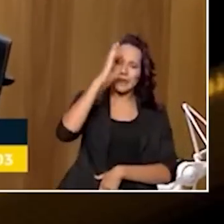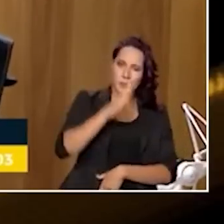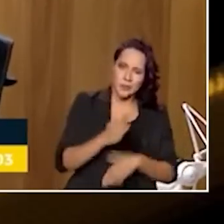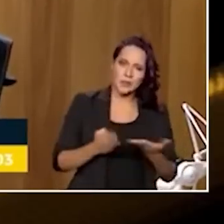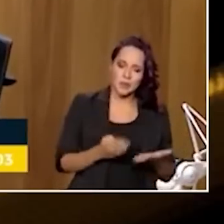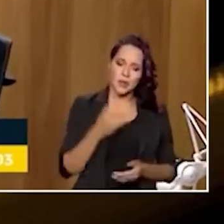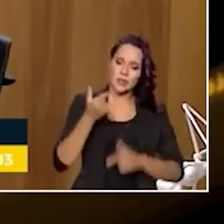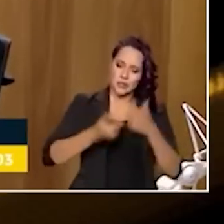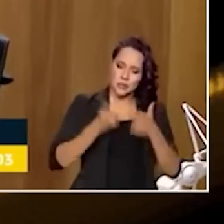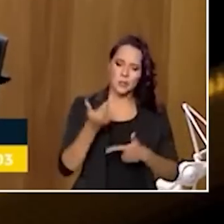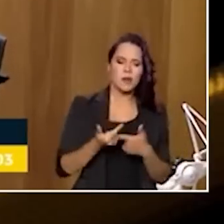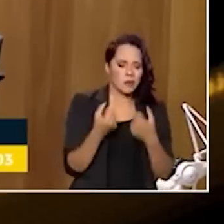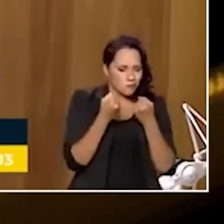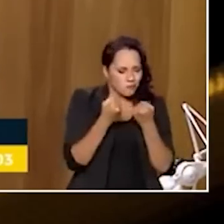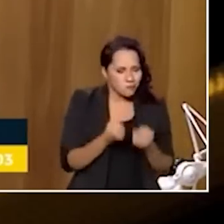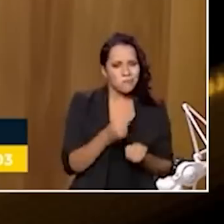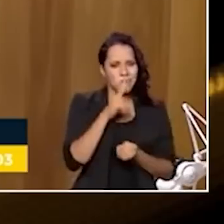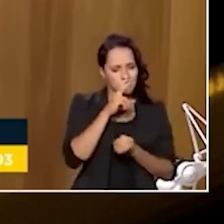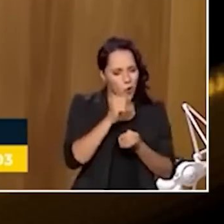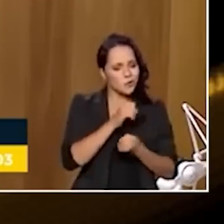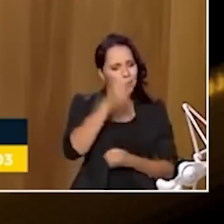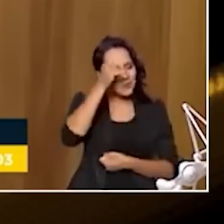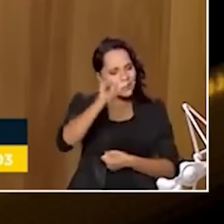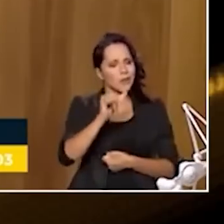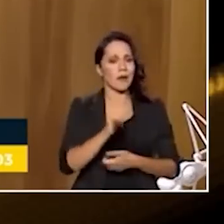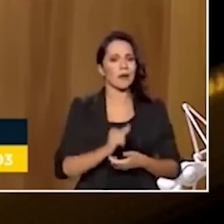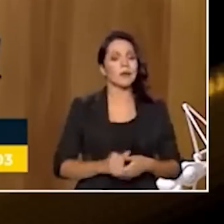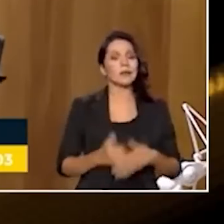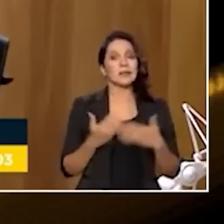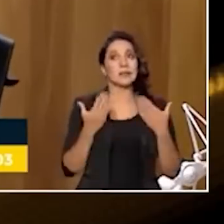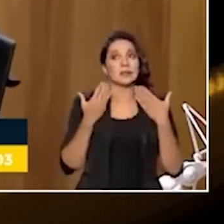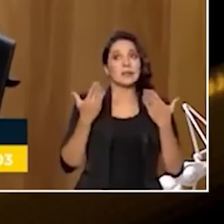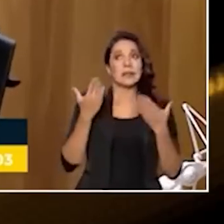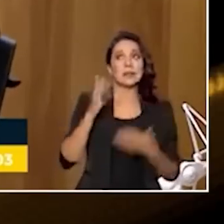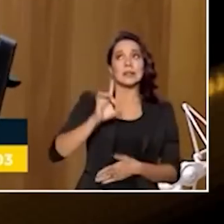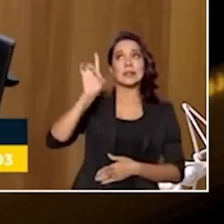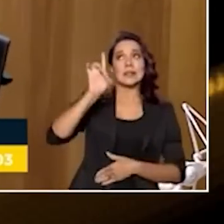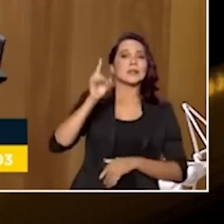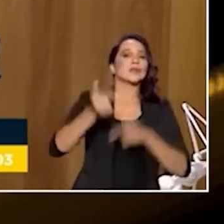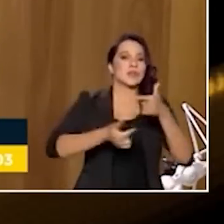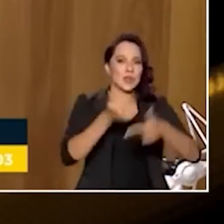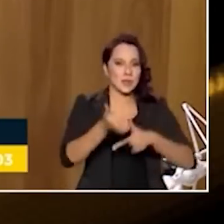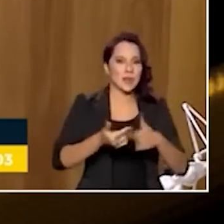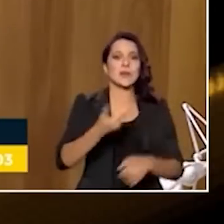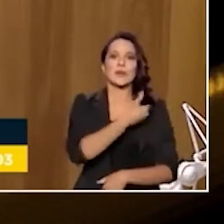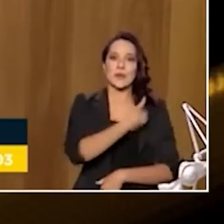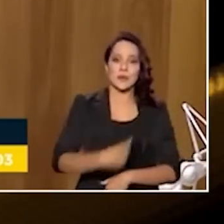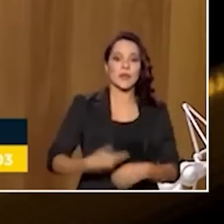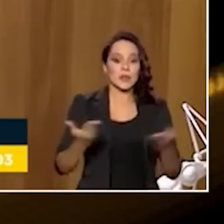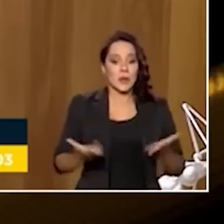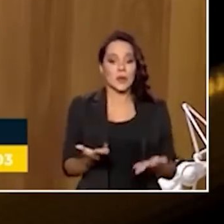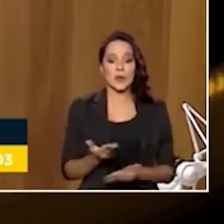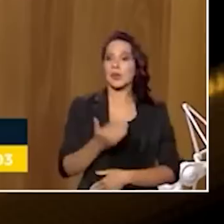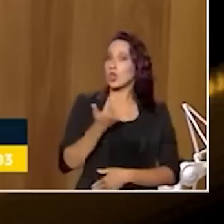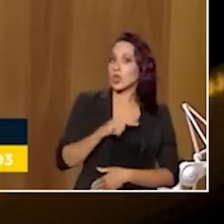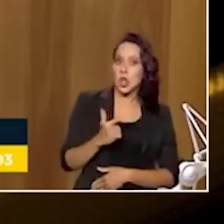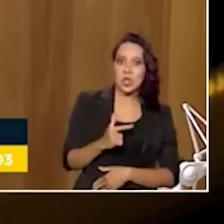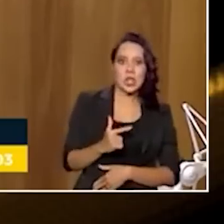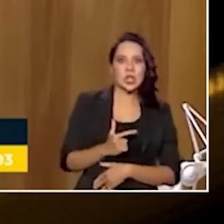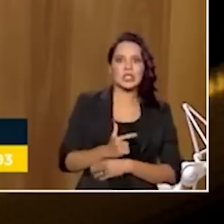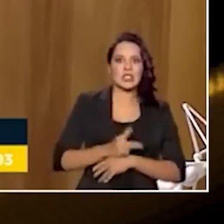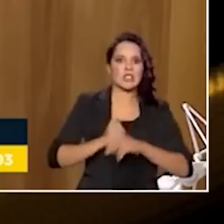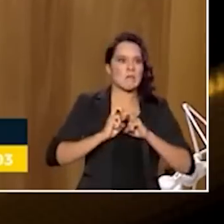mais tinha aquele tipo de documento se é que se é que se tratava de um documento ninguém sabe ou seja você